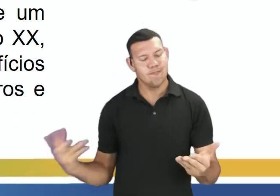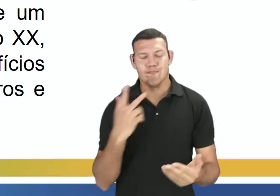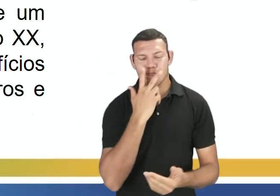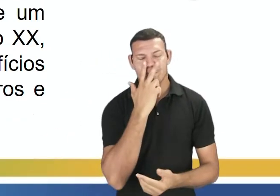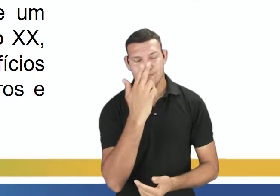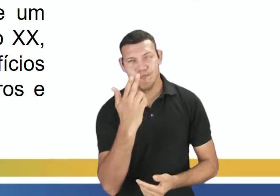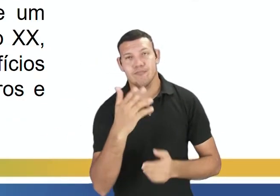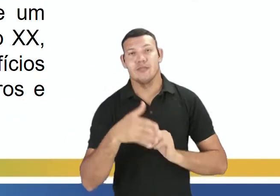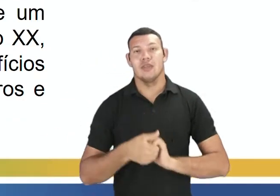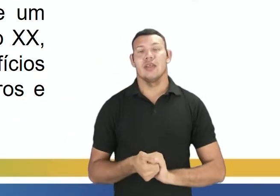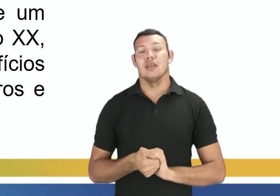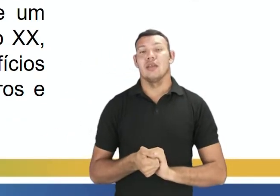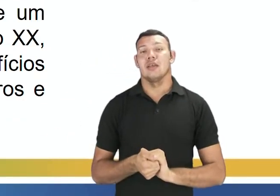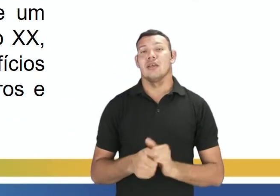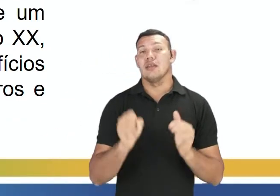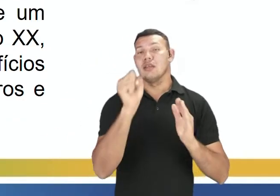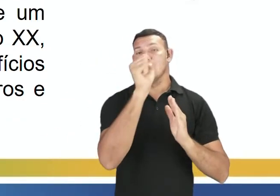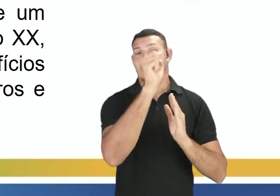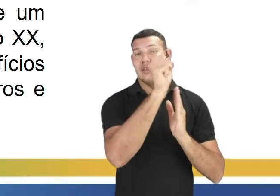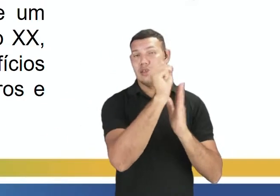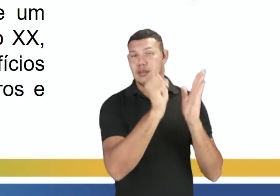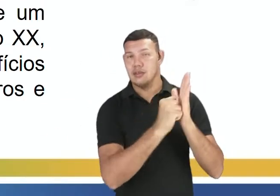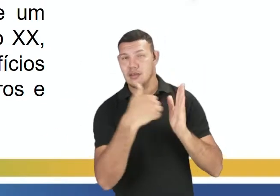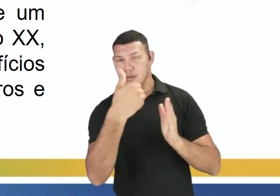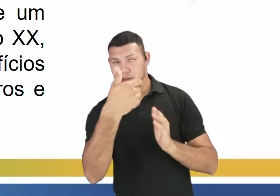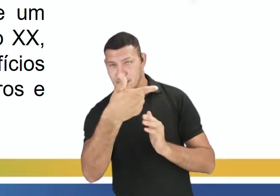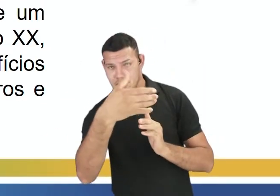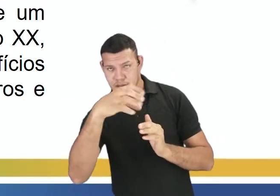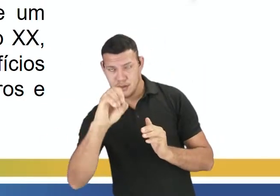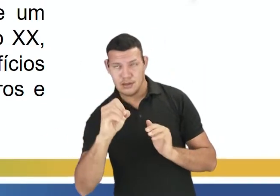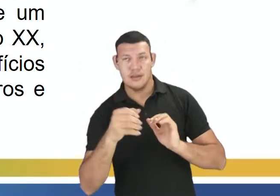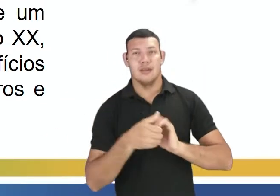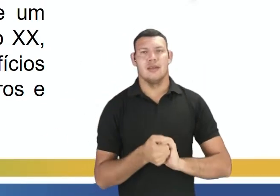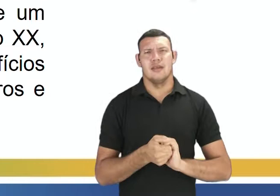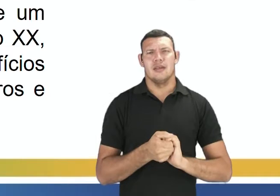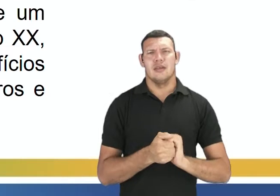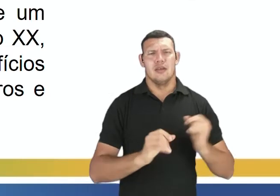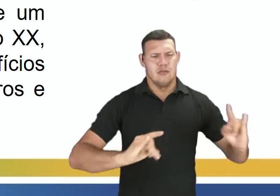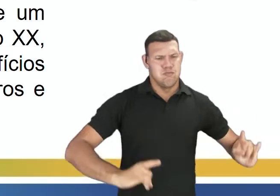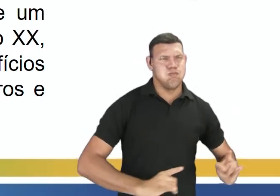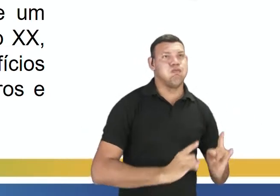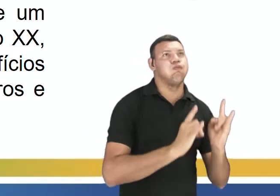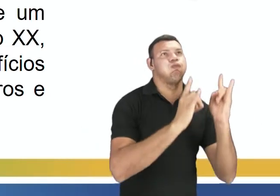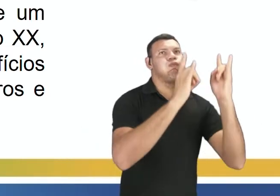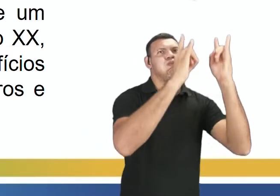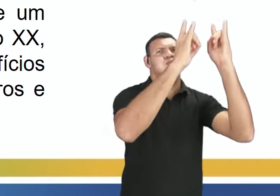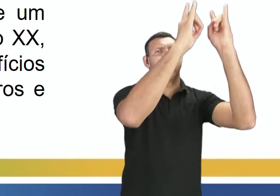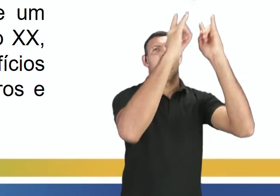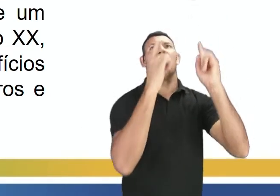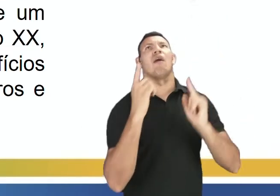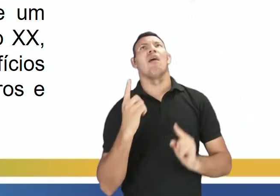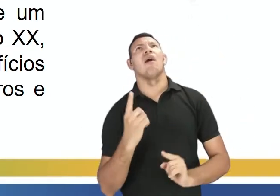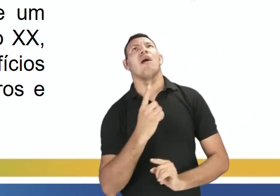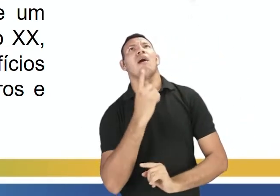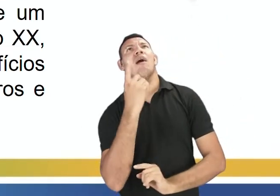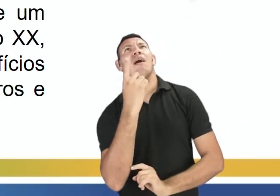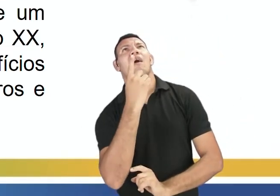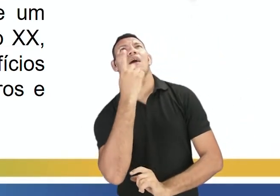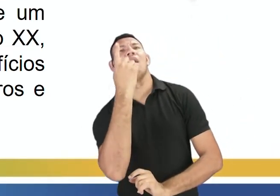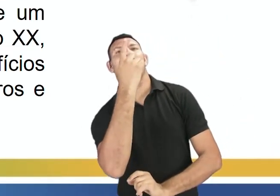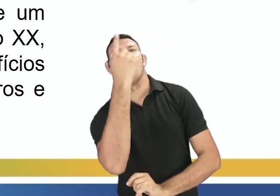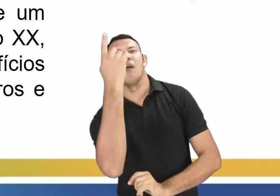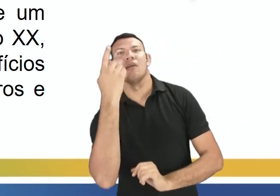outra. Já no século XX, né, tornaram-se comuns os arranha-céus, os grandes edifícios residenciais de altura